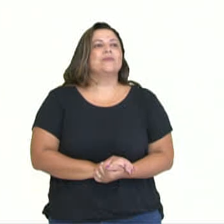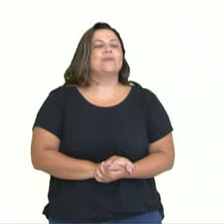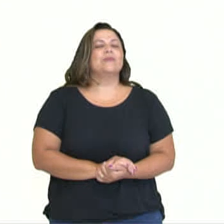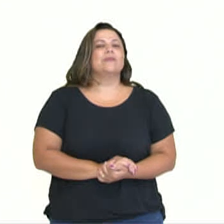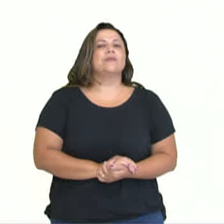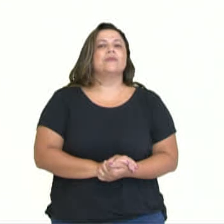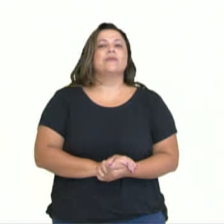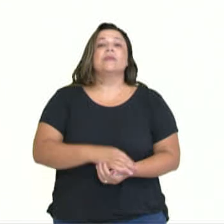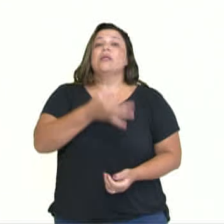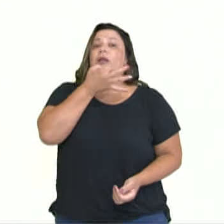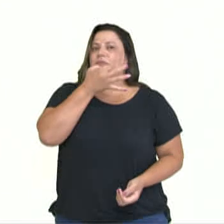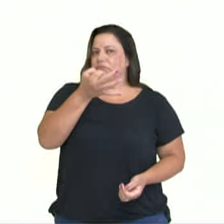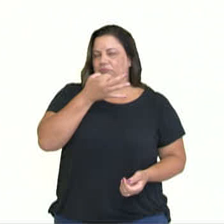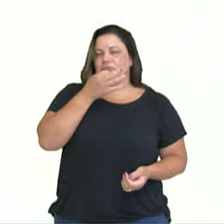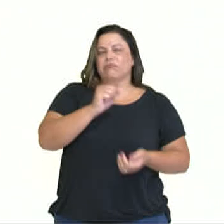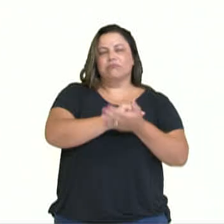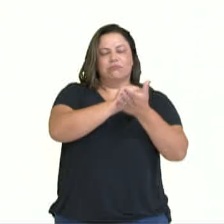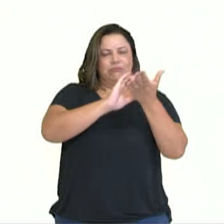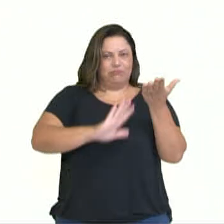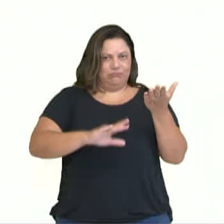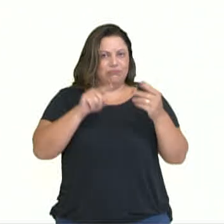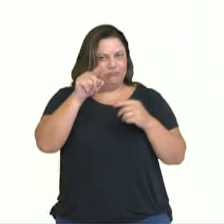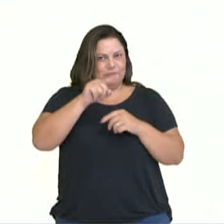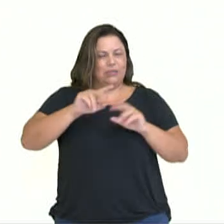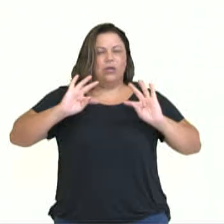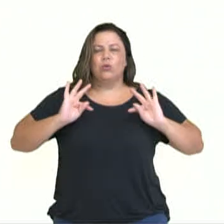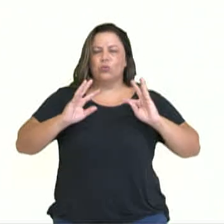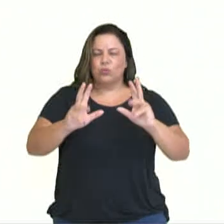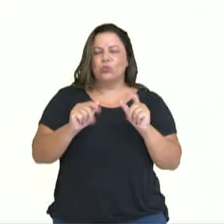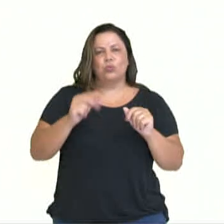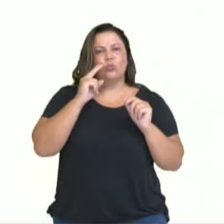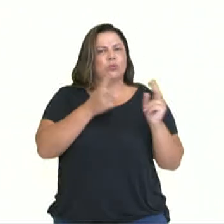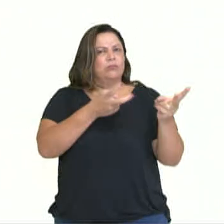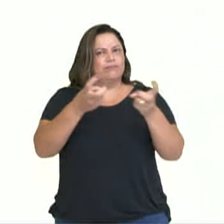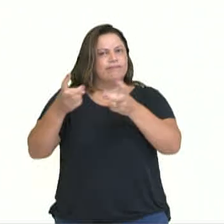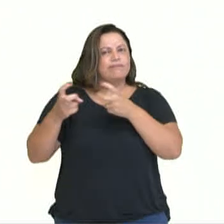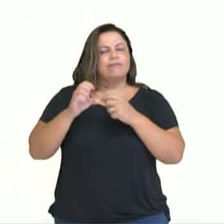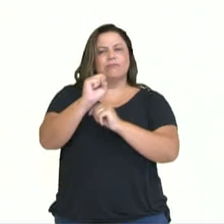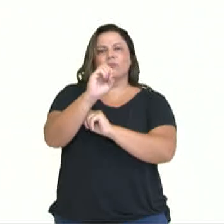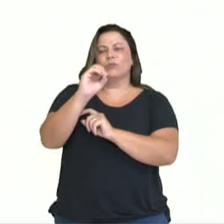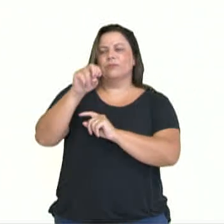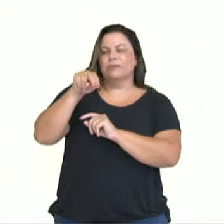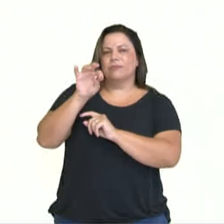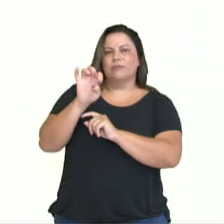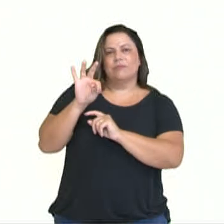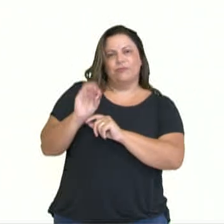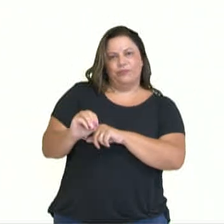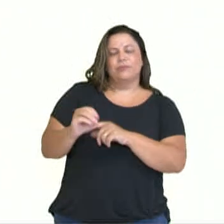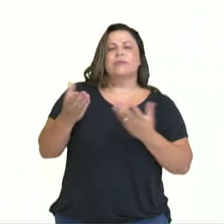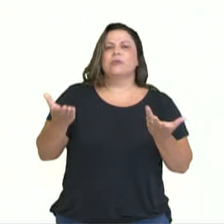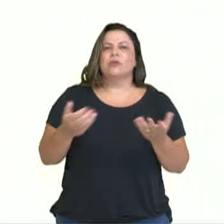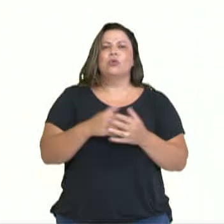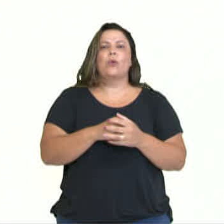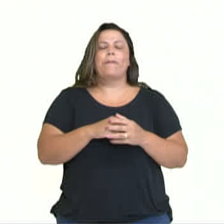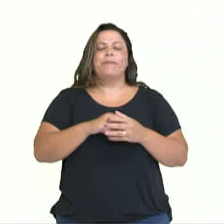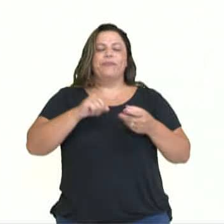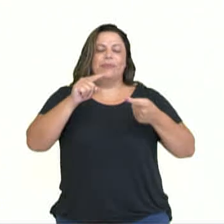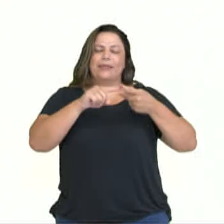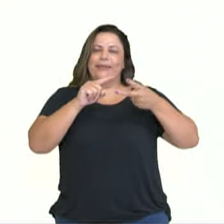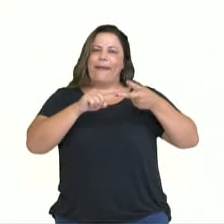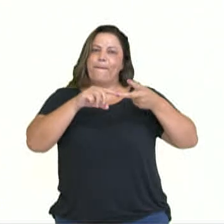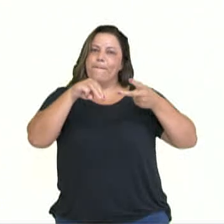Sugestão de atividade, pessoal. Com tudo isso que nós vimos sobre o soneto, sobre a métrica, sobre o esquema das rimas,